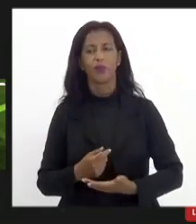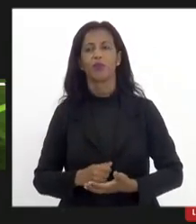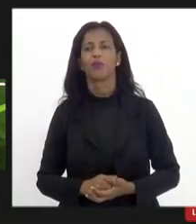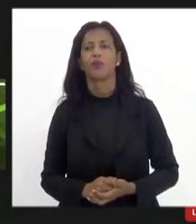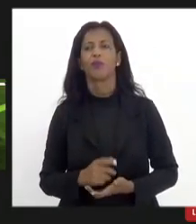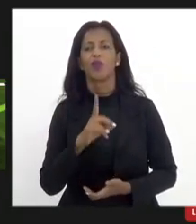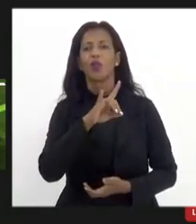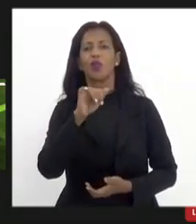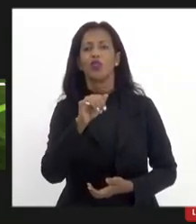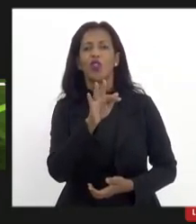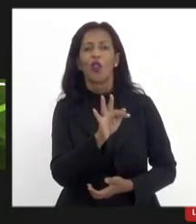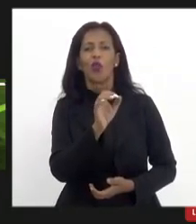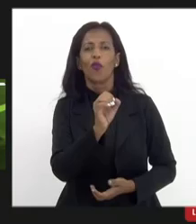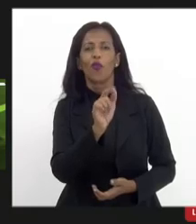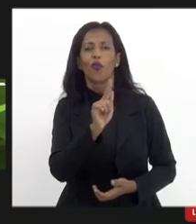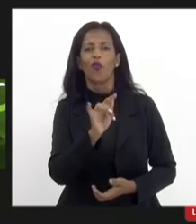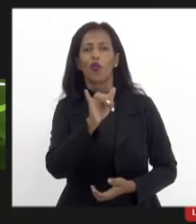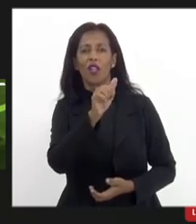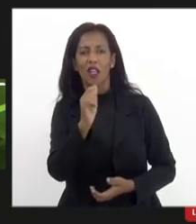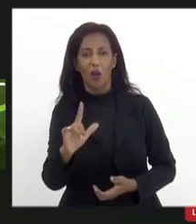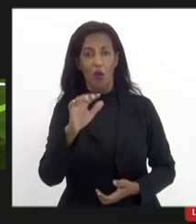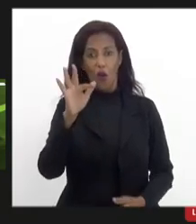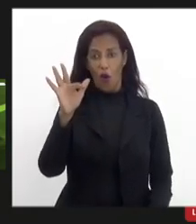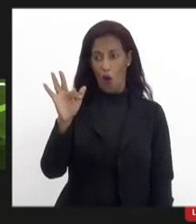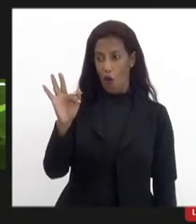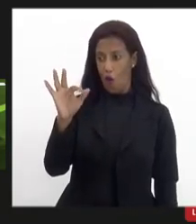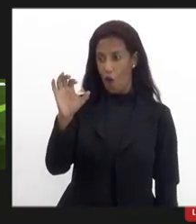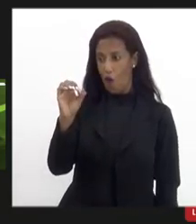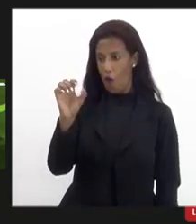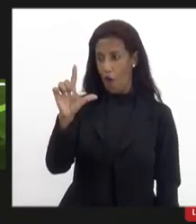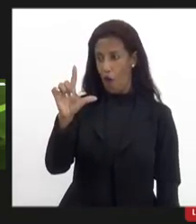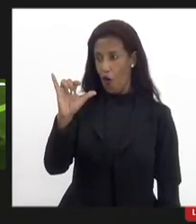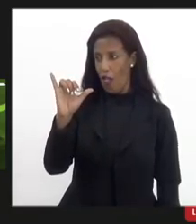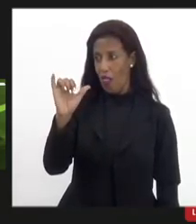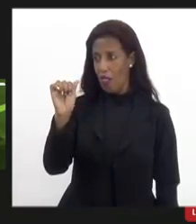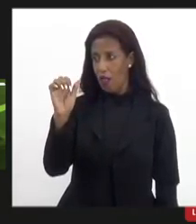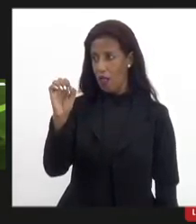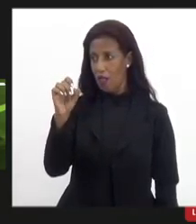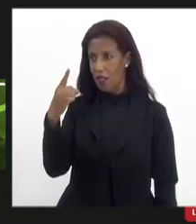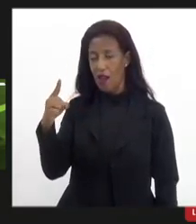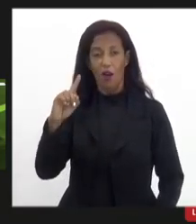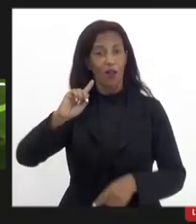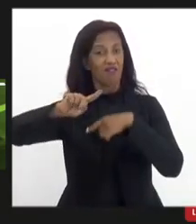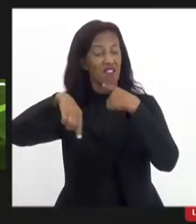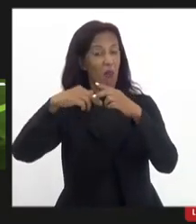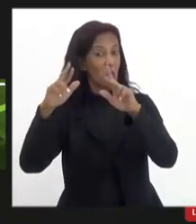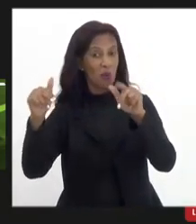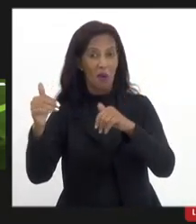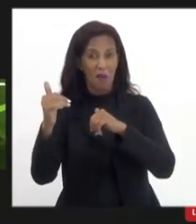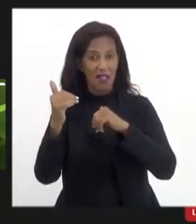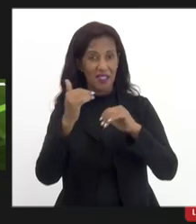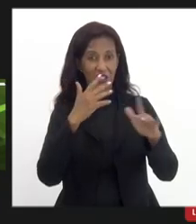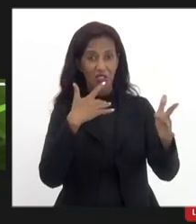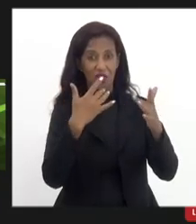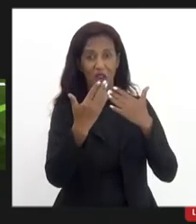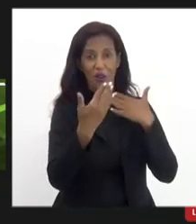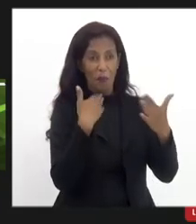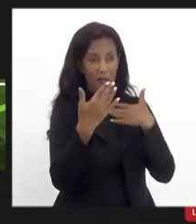o dia do Fulião, que até, deputado, a gente nunca mais se falou depois disso, e